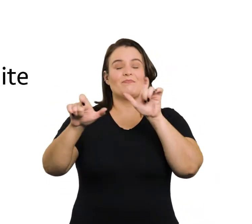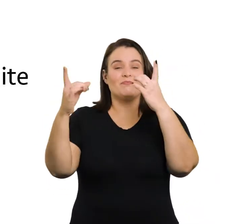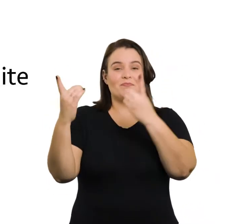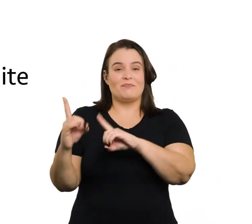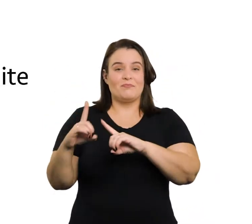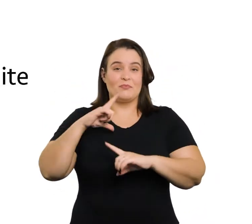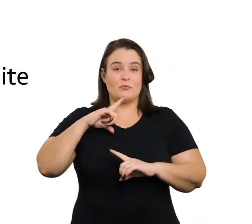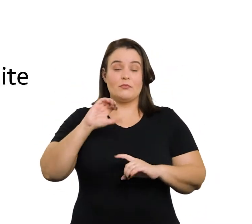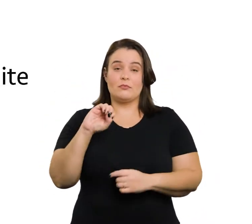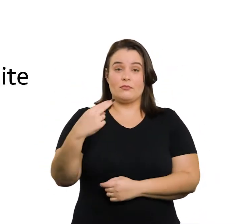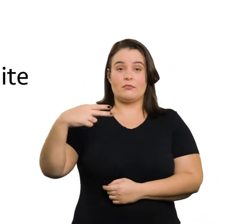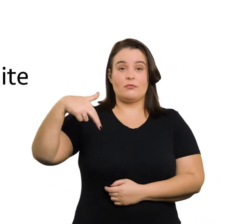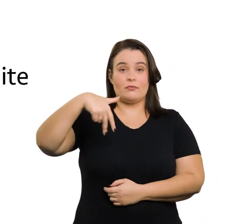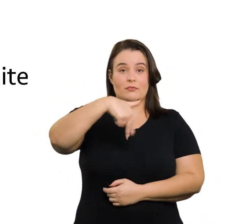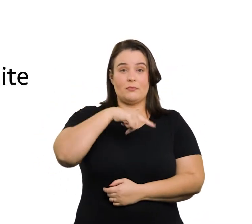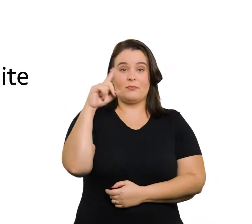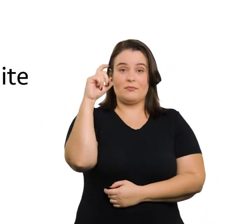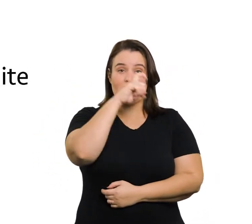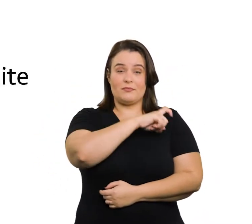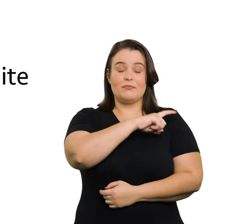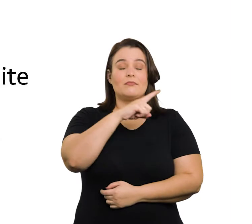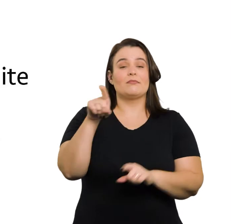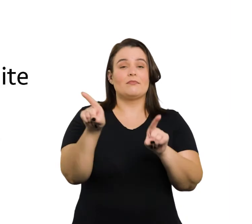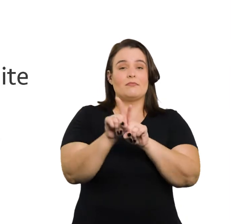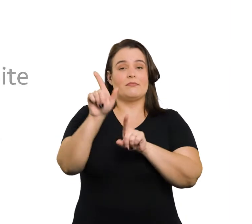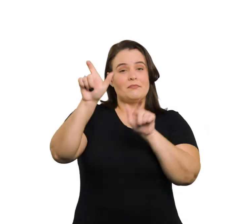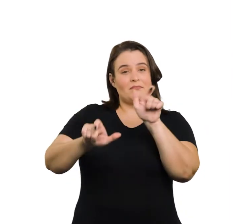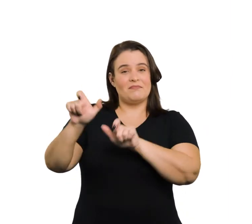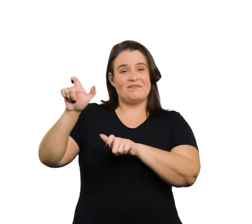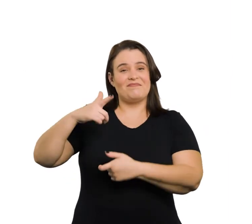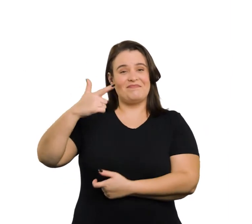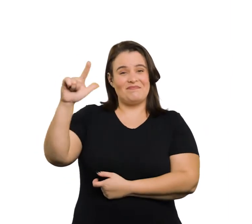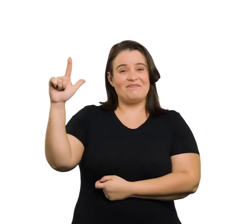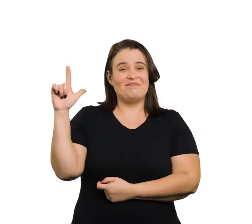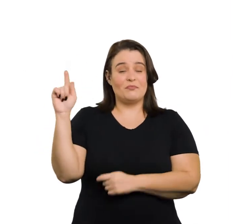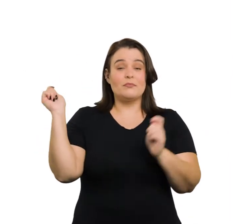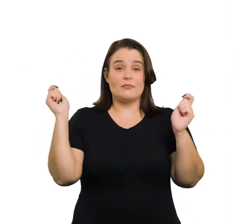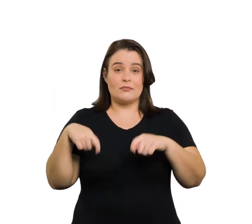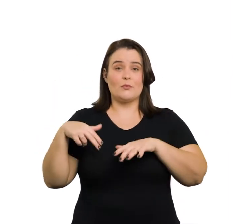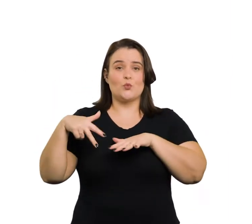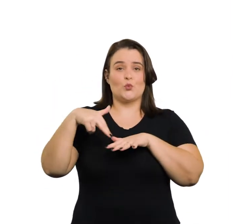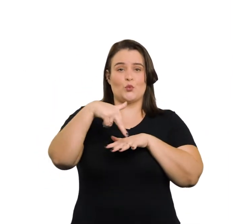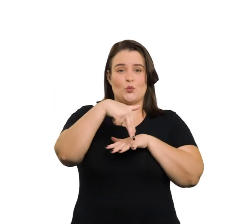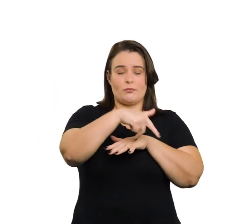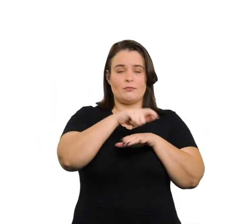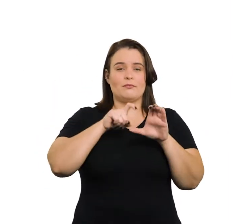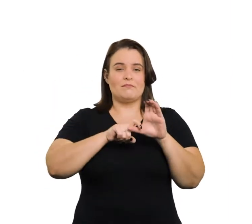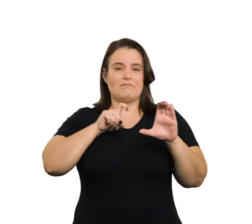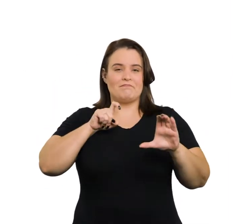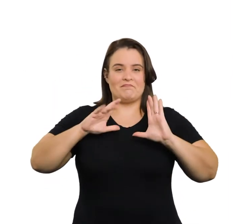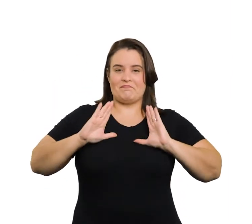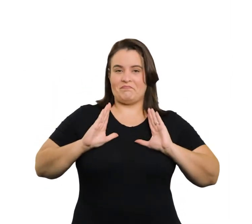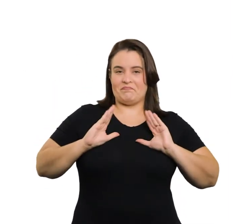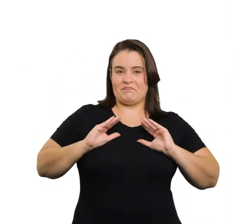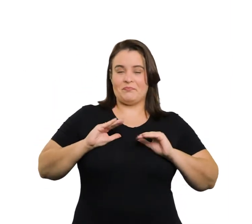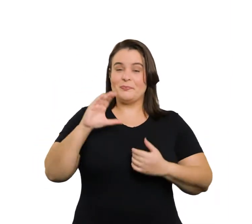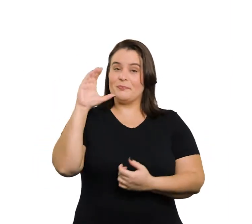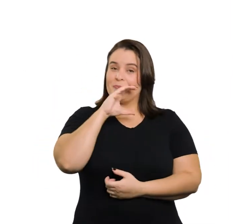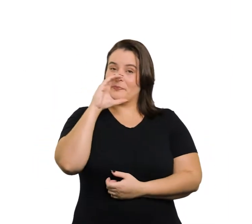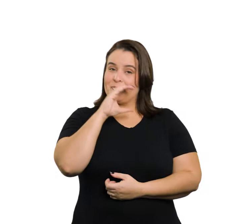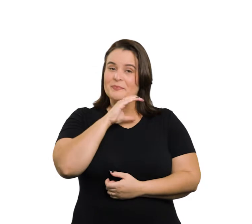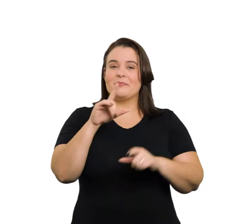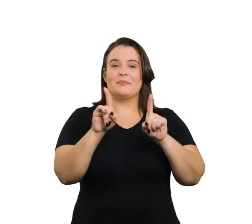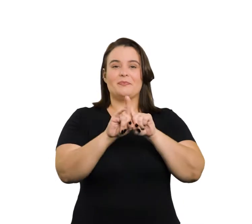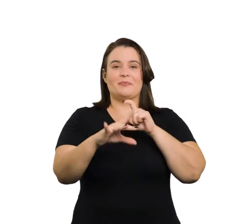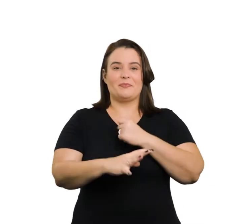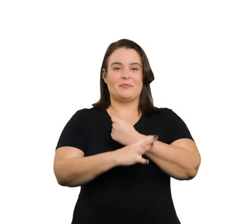pessoas com deficiência ou mobilidade reduzida e demais pedestres atravessem a via com maior autonomia,